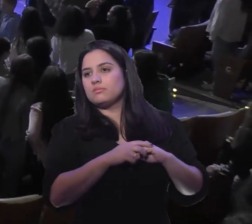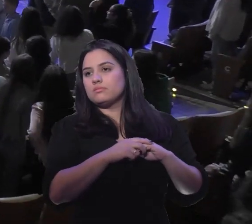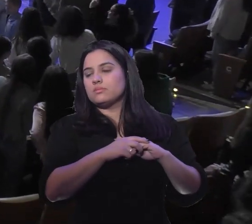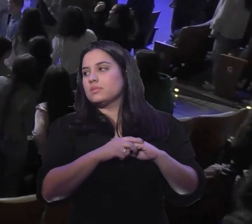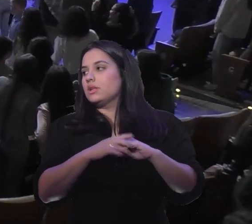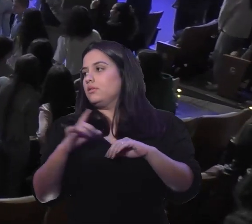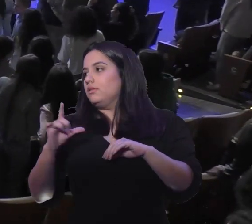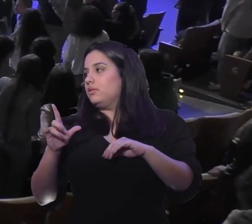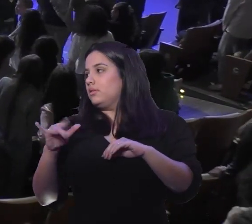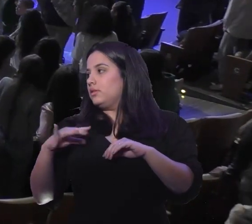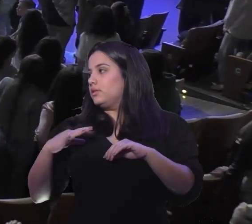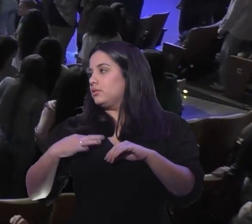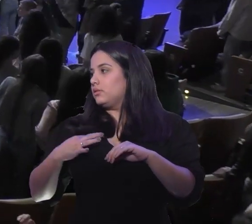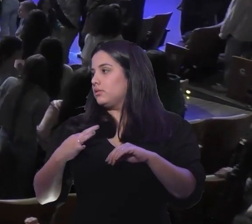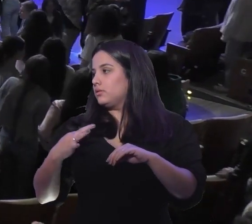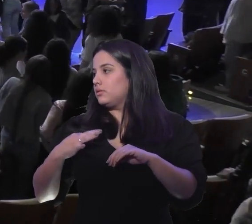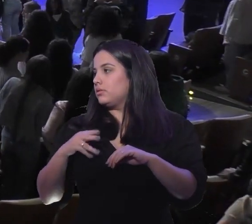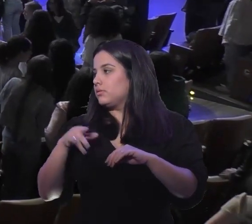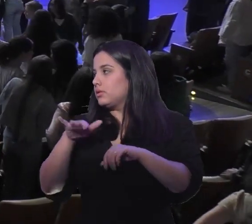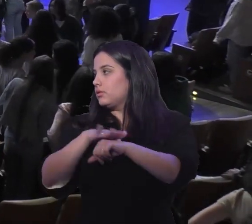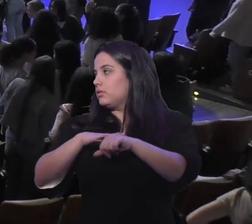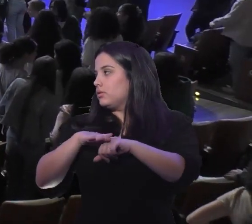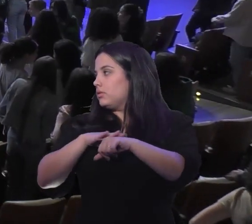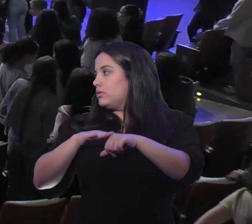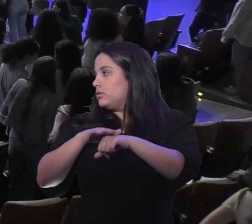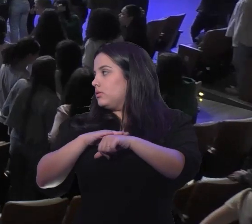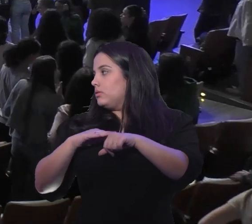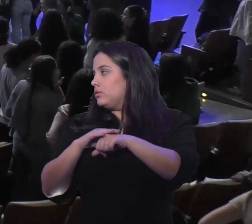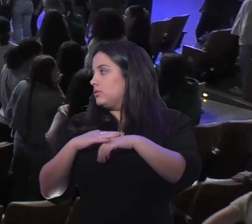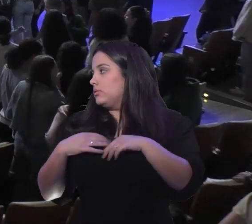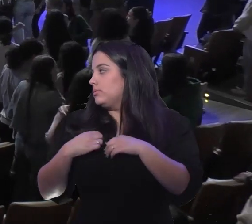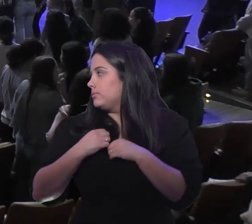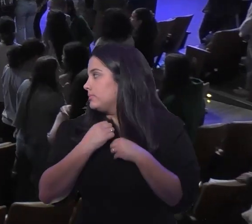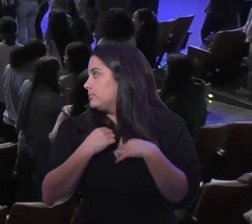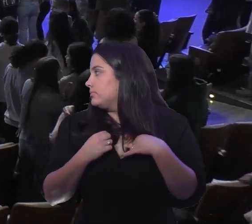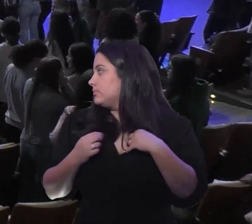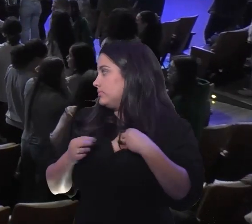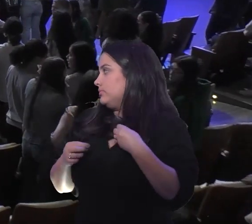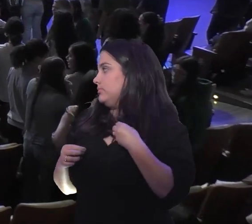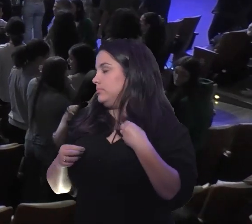tios vão falar com vocês agora e vamos continuar aí adorando ao Senhor.